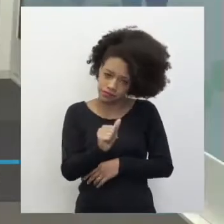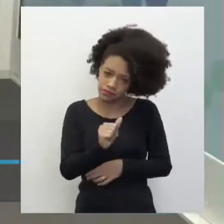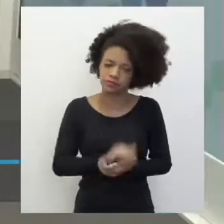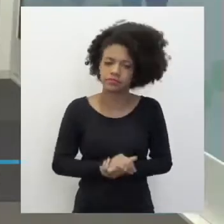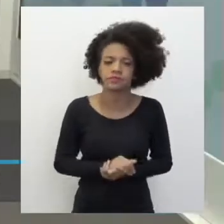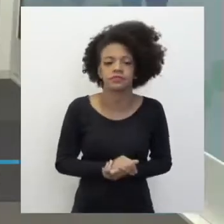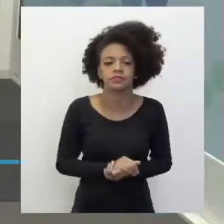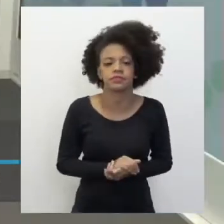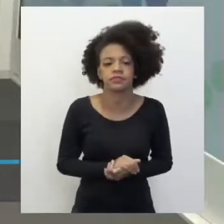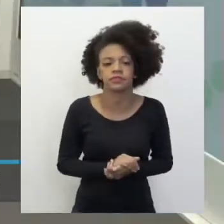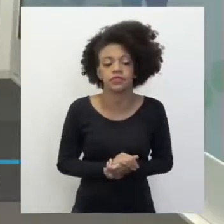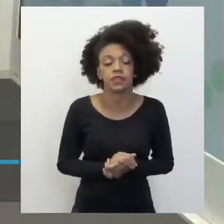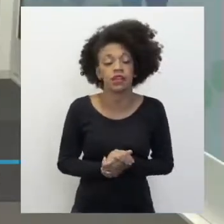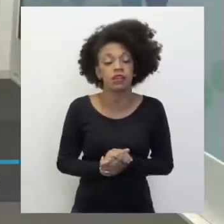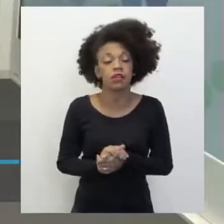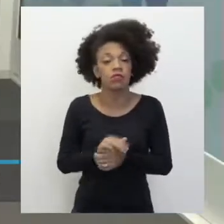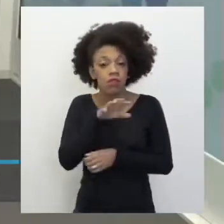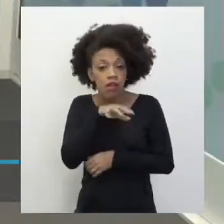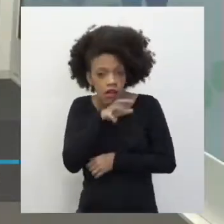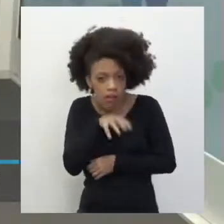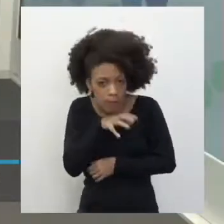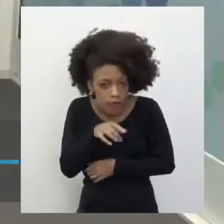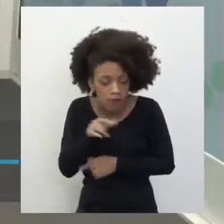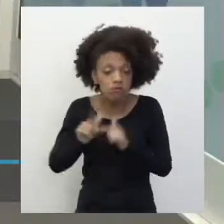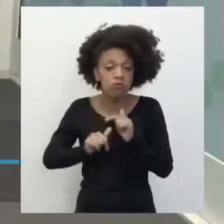Os animais e objetos falam, pro José.